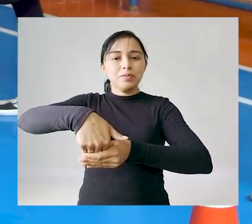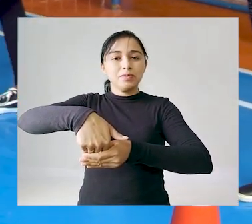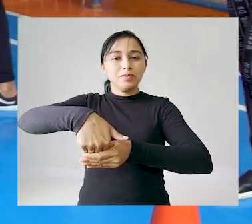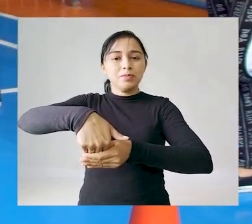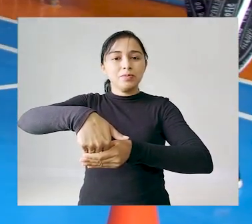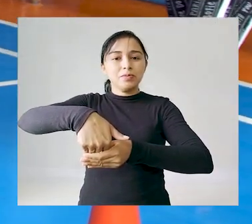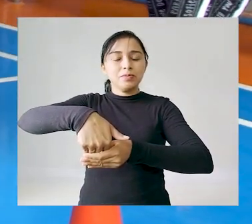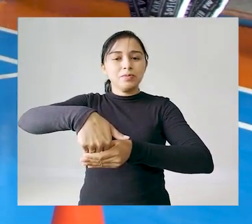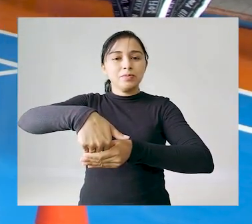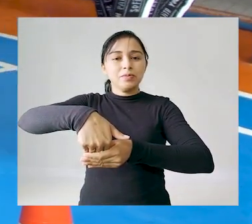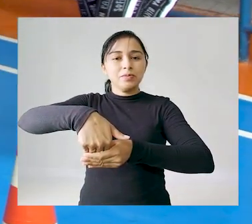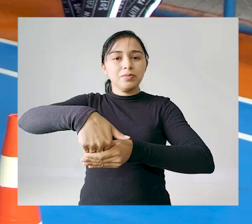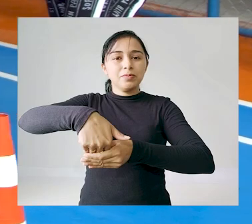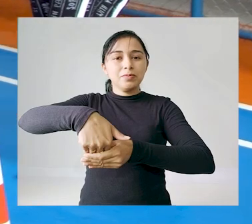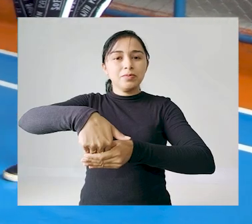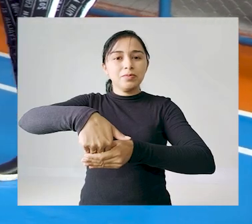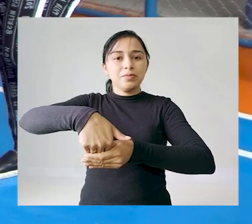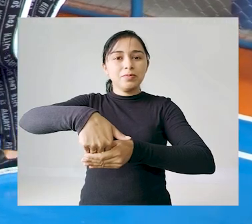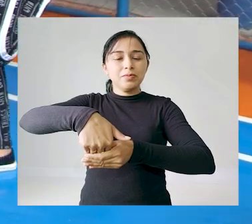Ótimo.